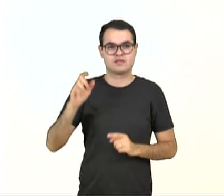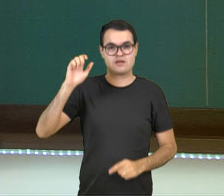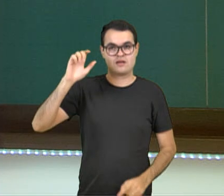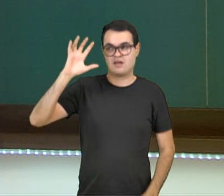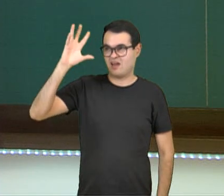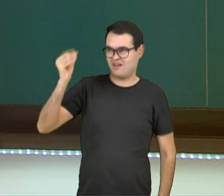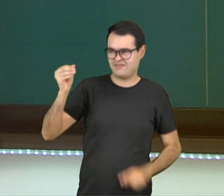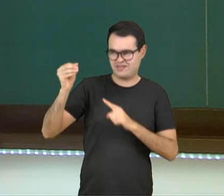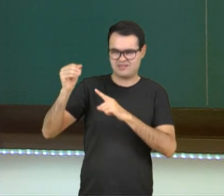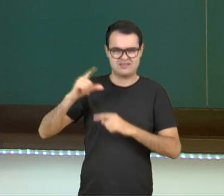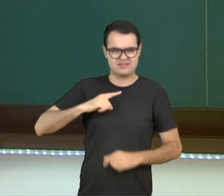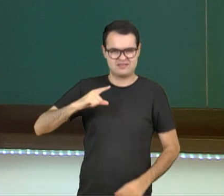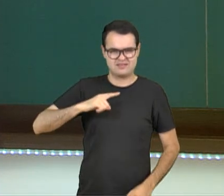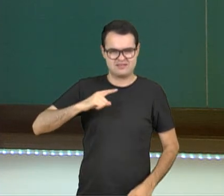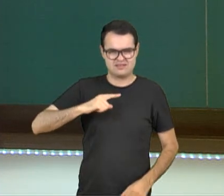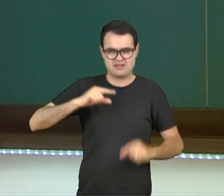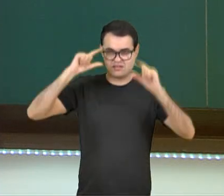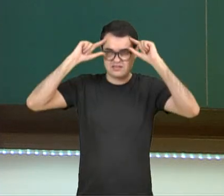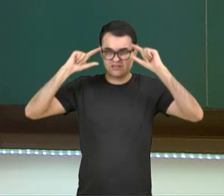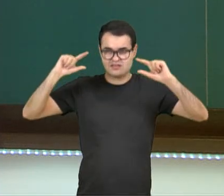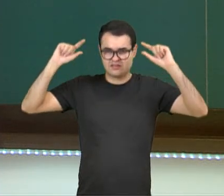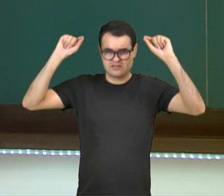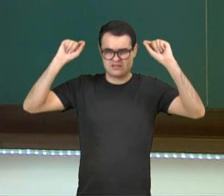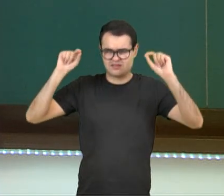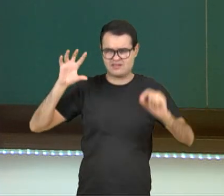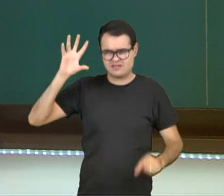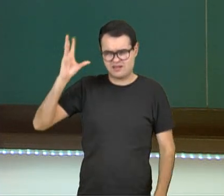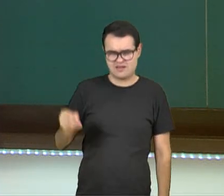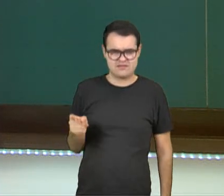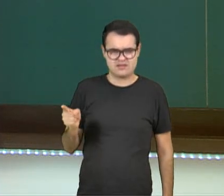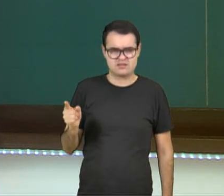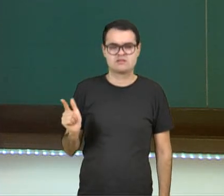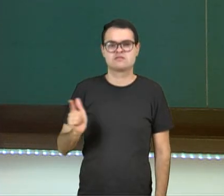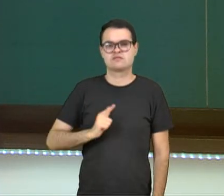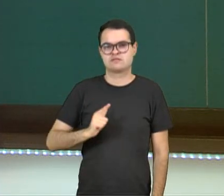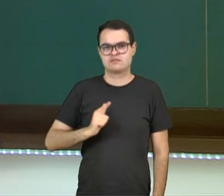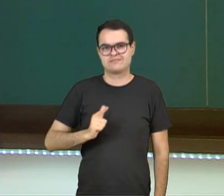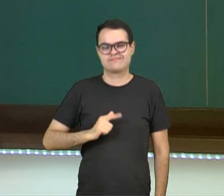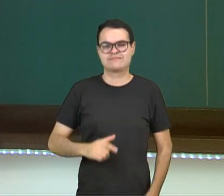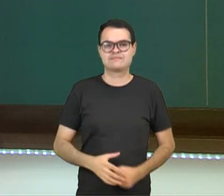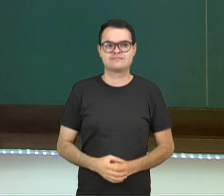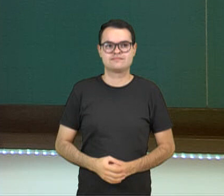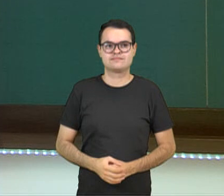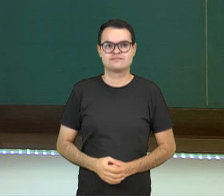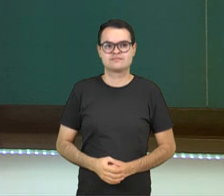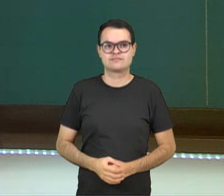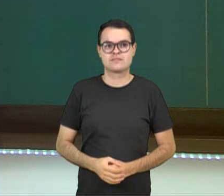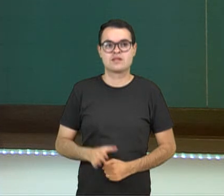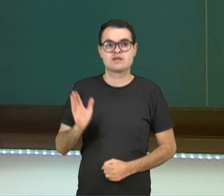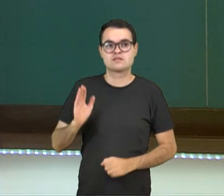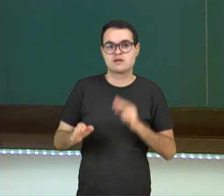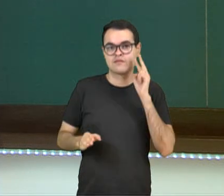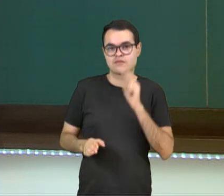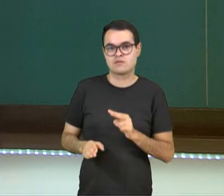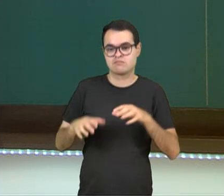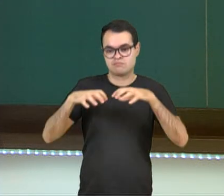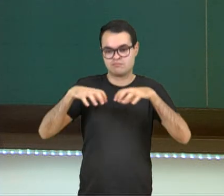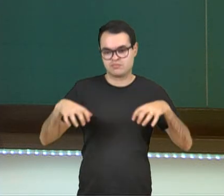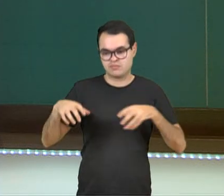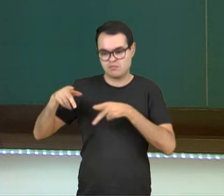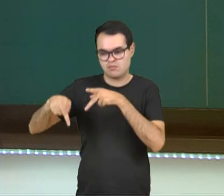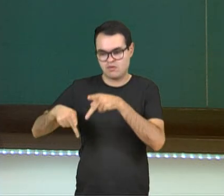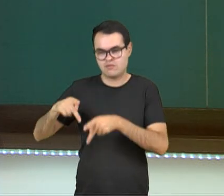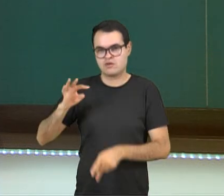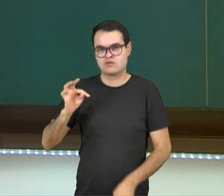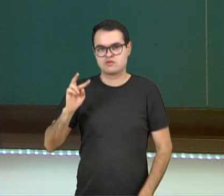chifre? Existe chifre na África? Tem, nós vamos ver. Já ouviu falar sobre Tutsis